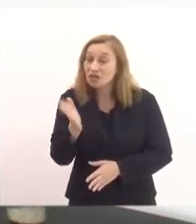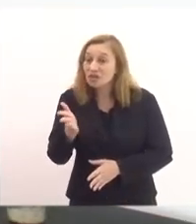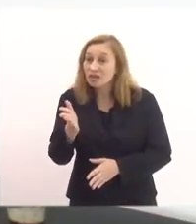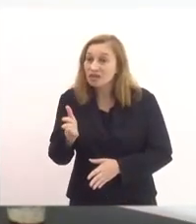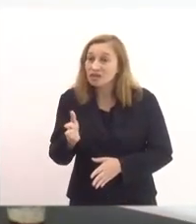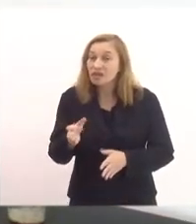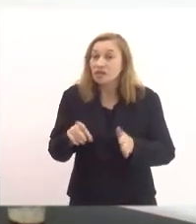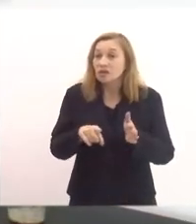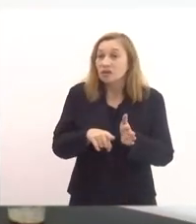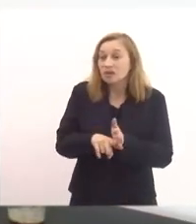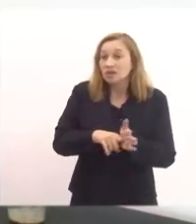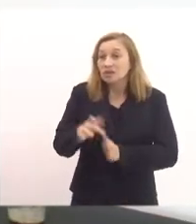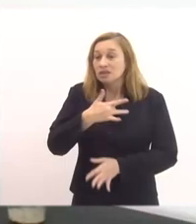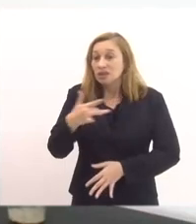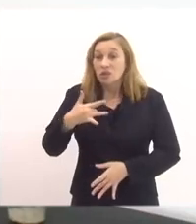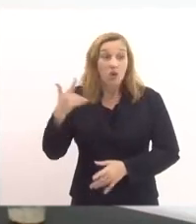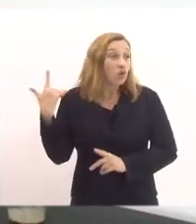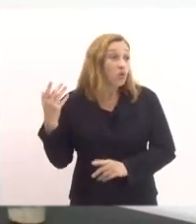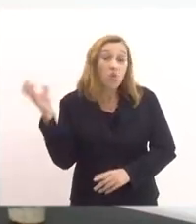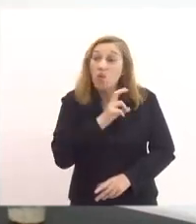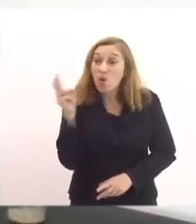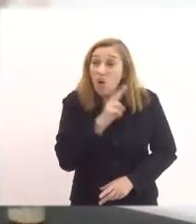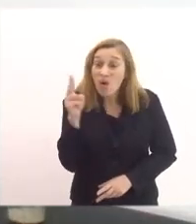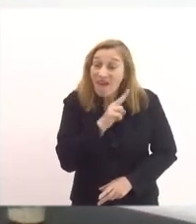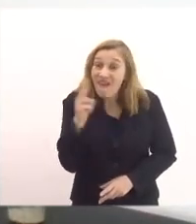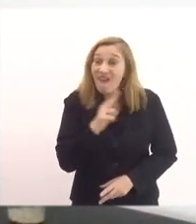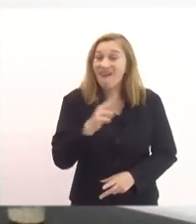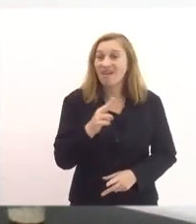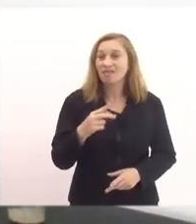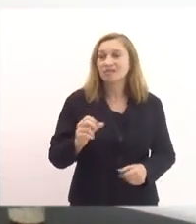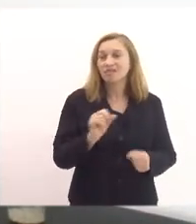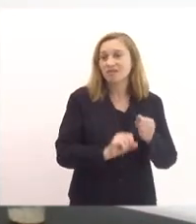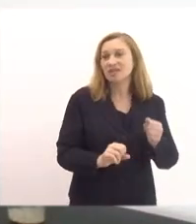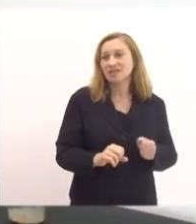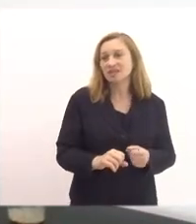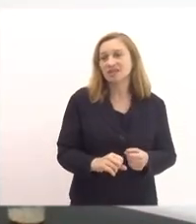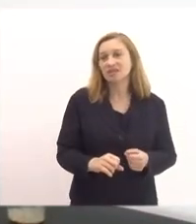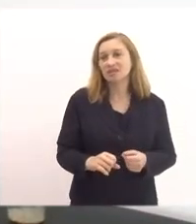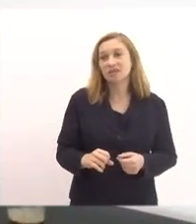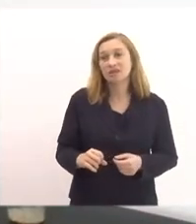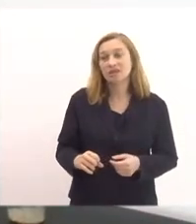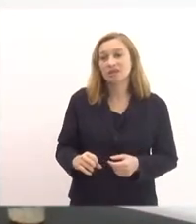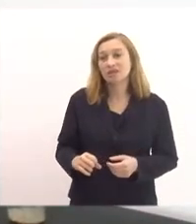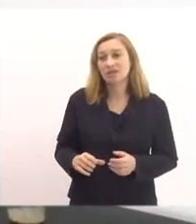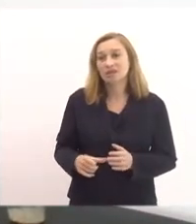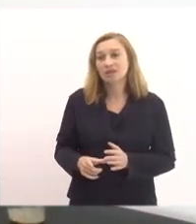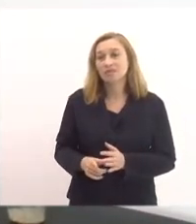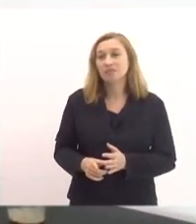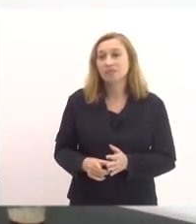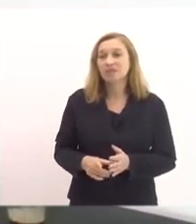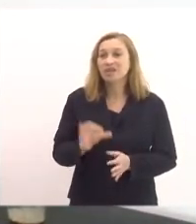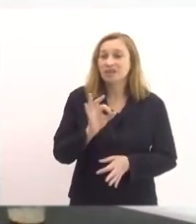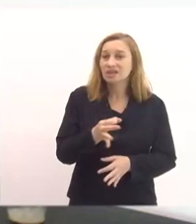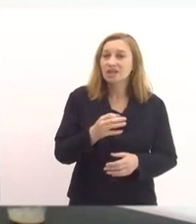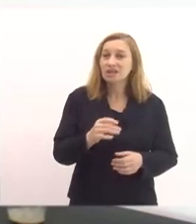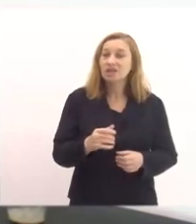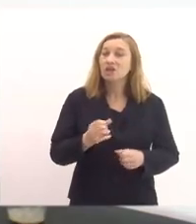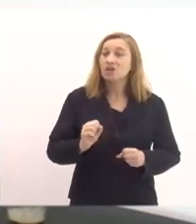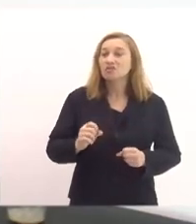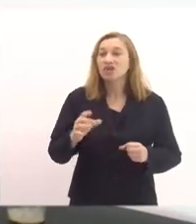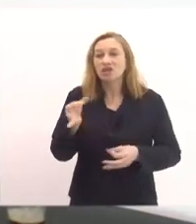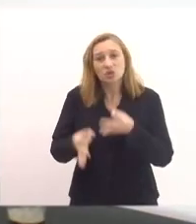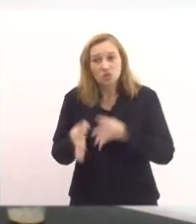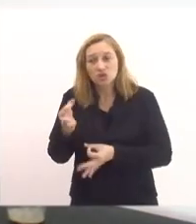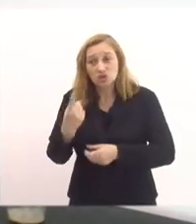de saúde. Ou seja, eu tive que correr para fazer o exame de saúde sem mesmo ter conseguido estar revisando a minha nota. Posteriormente, eu tentei na justiça,